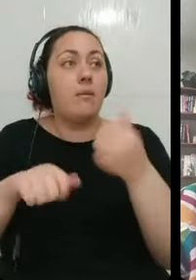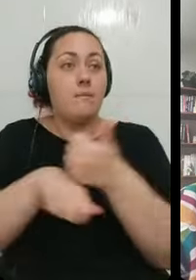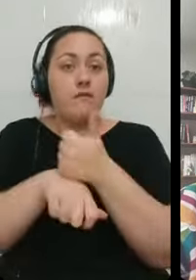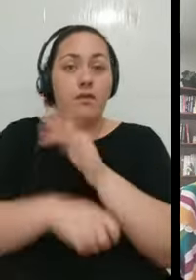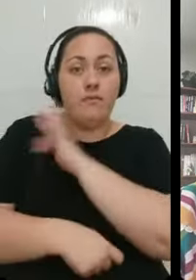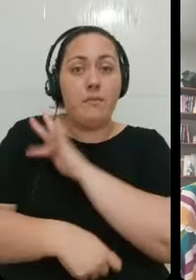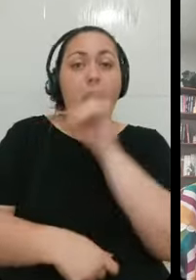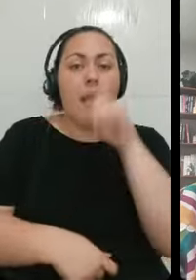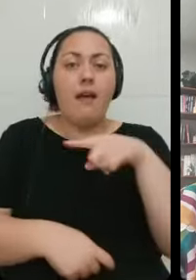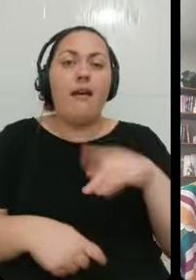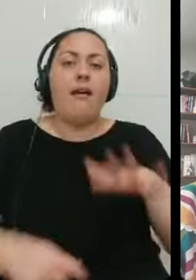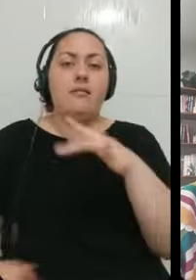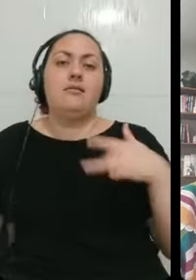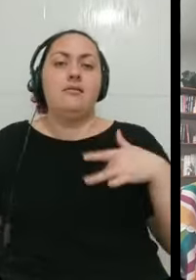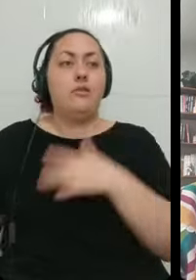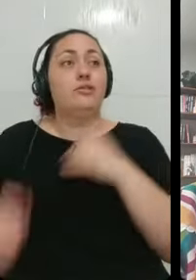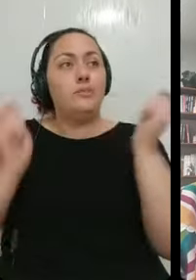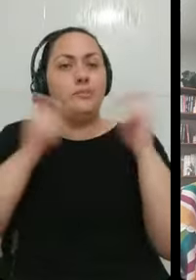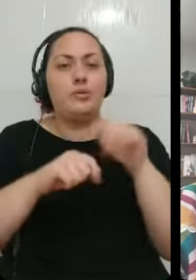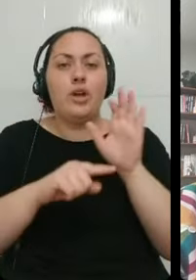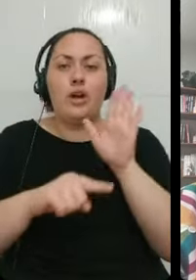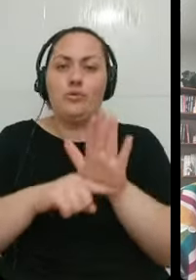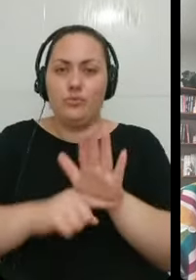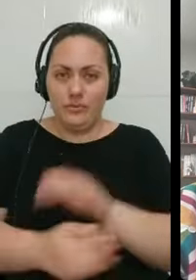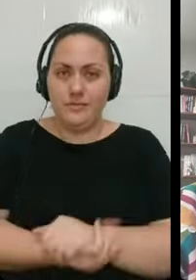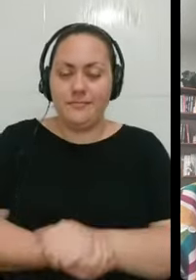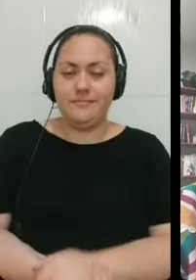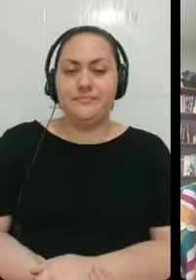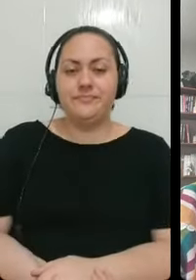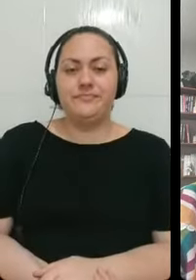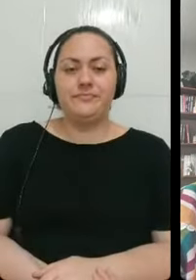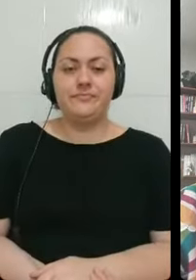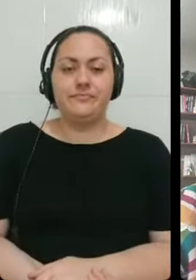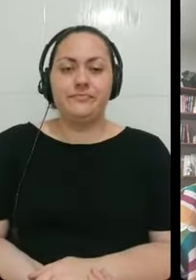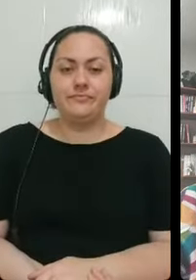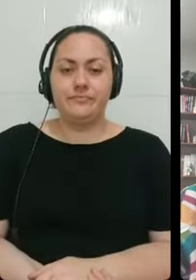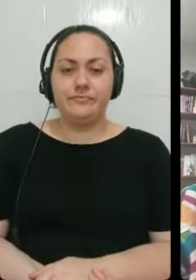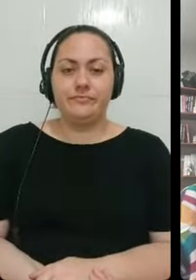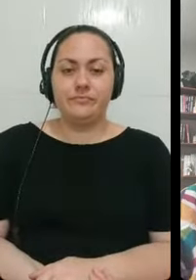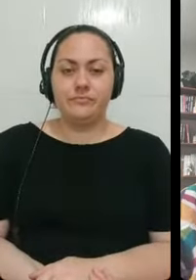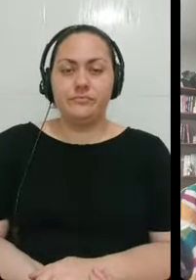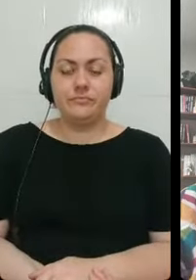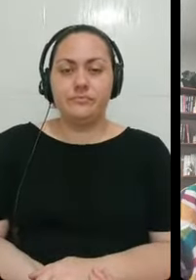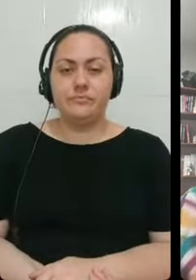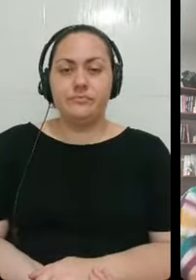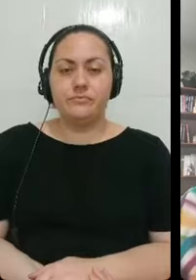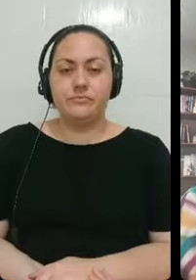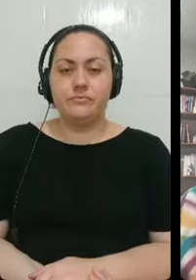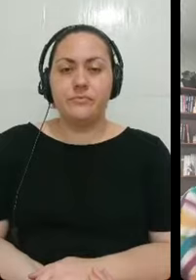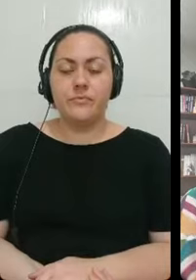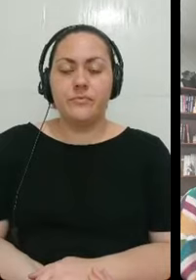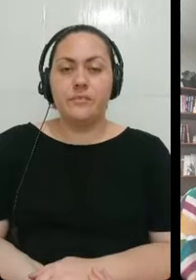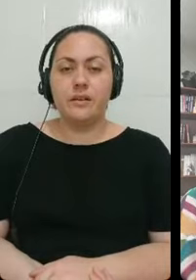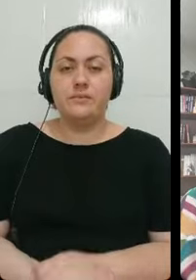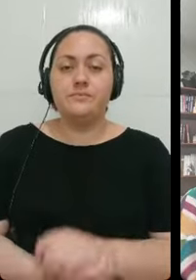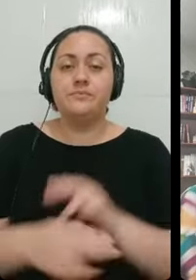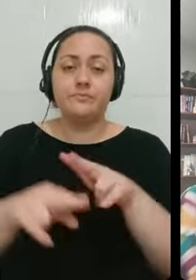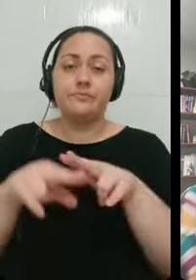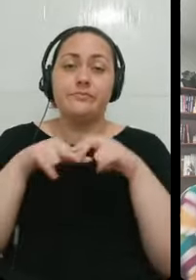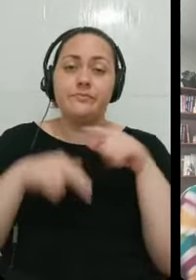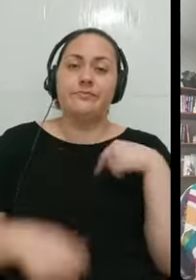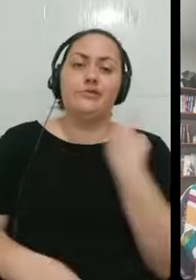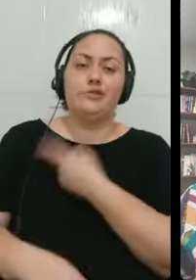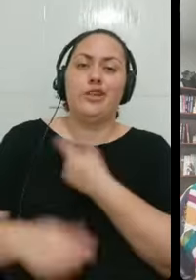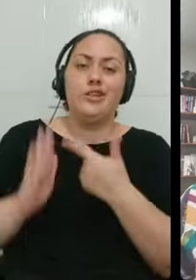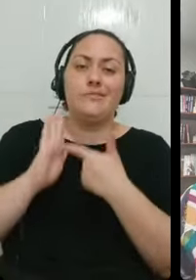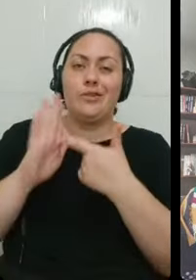né? Então, por isso que a gente traz também isso, né? Porque a gente produz o medicamento, né? Mas